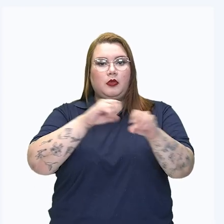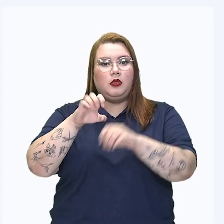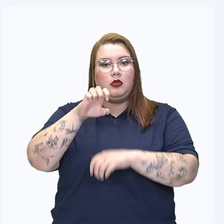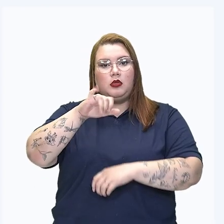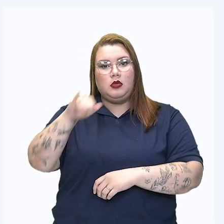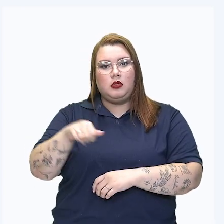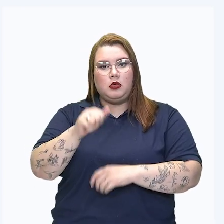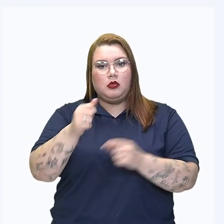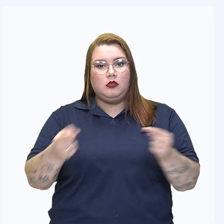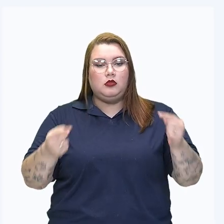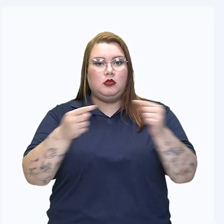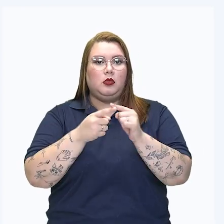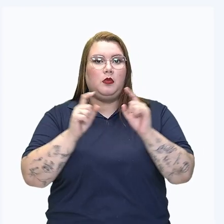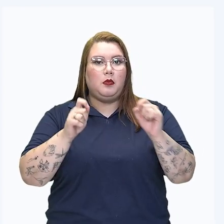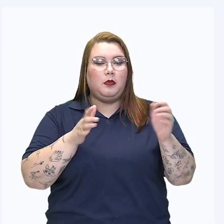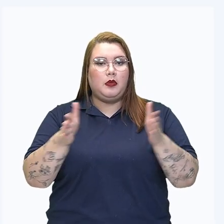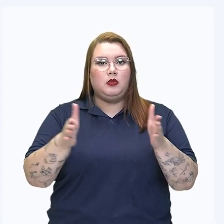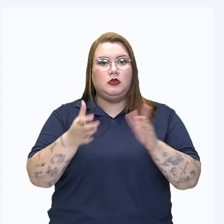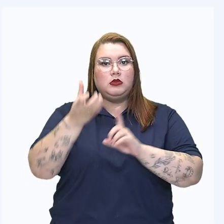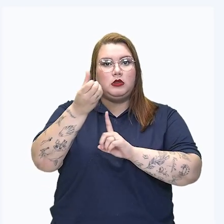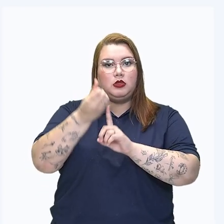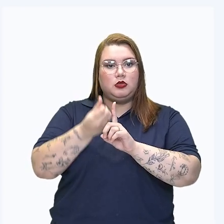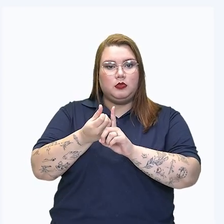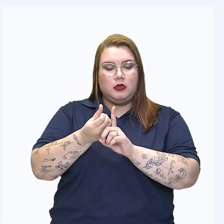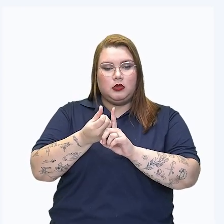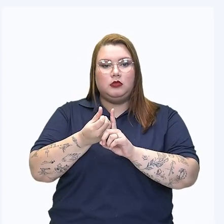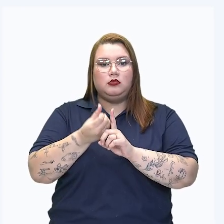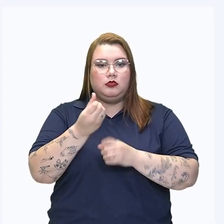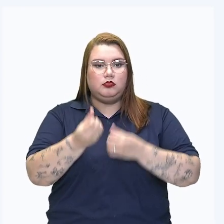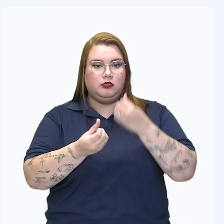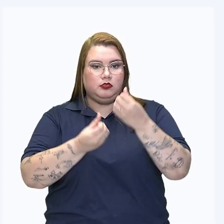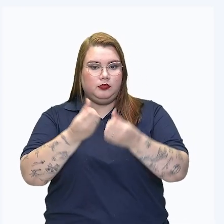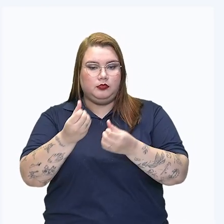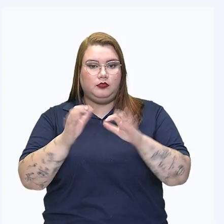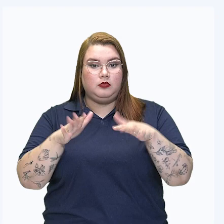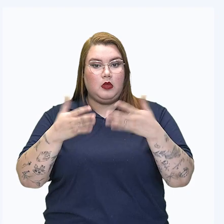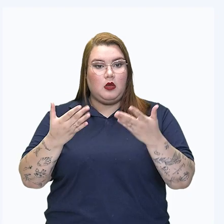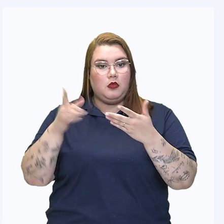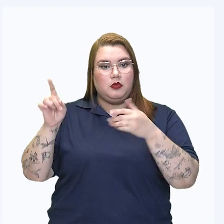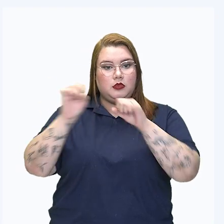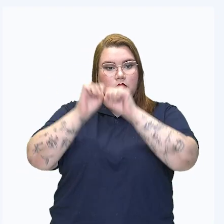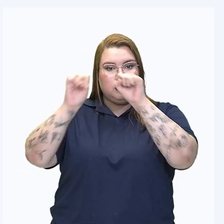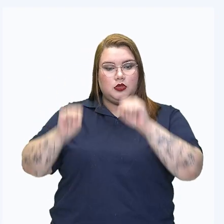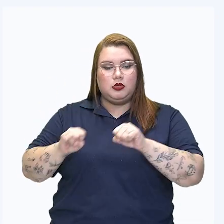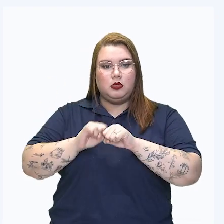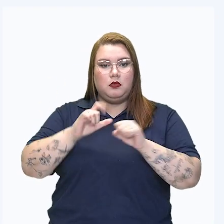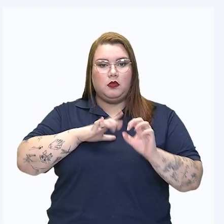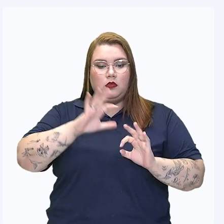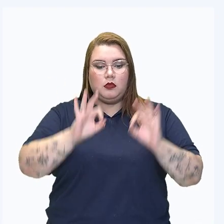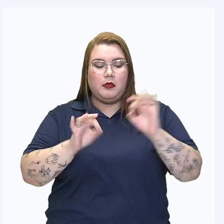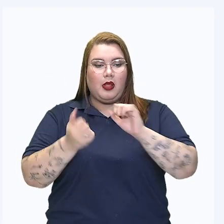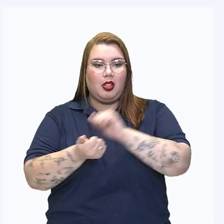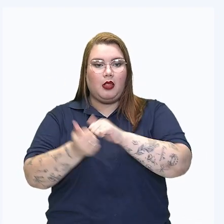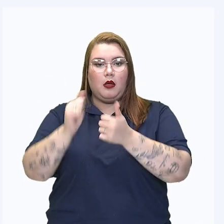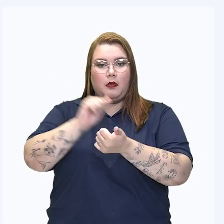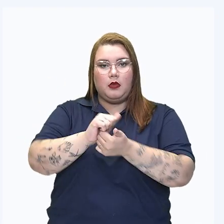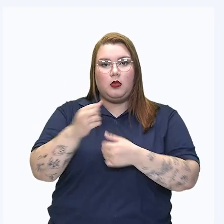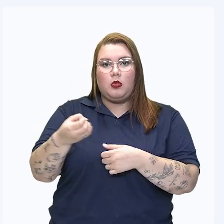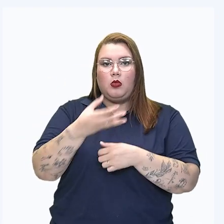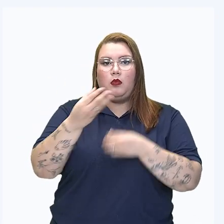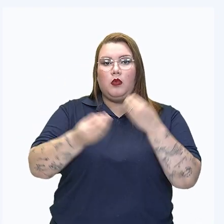passou a ser ofertada em regime semestral. Em razão dessa mudança, o CIGEAN encontra-se em processo de ajustes para adequação dos